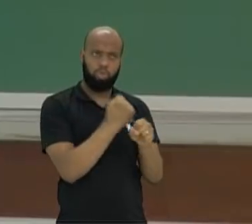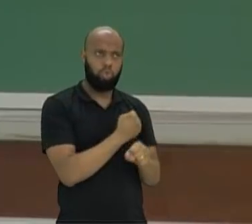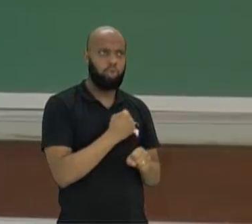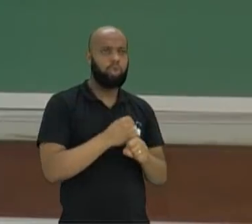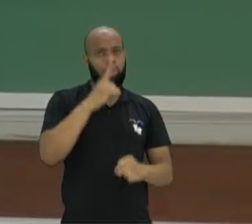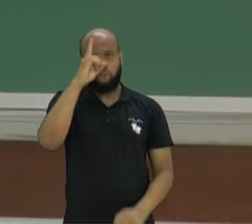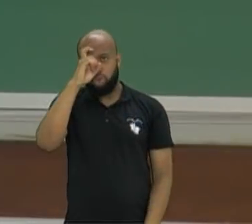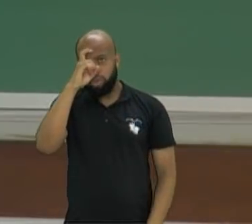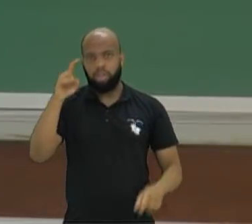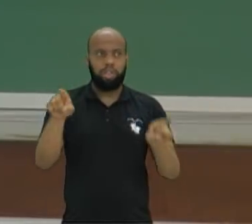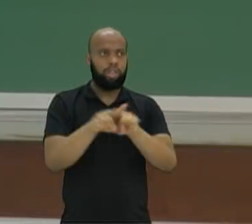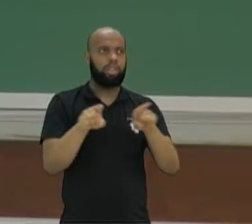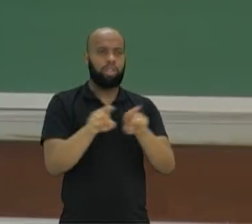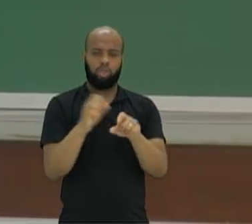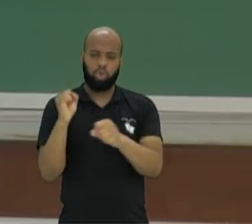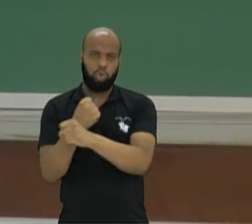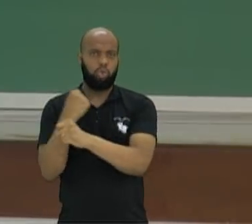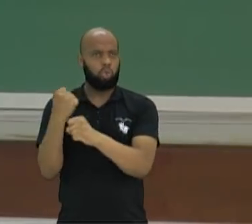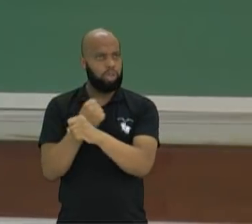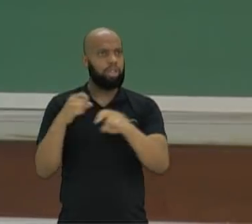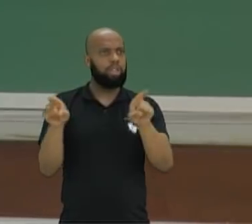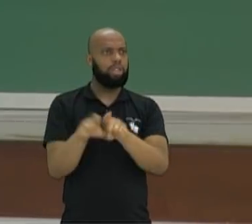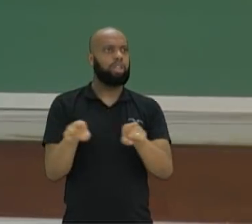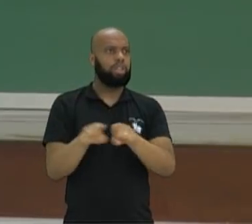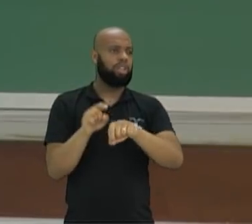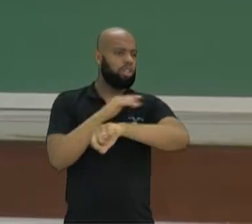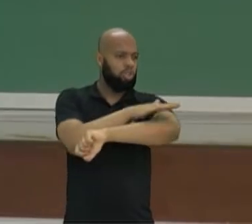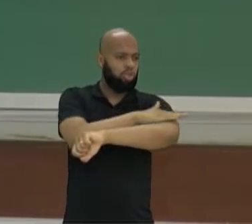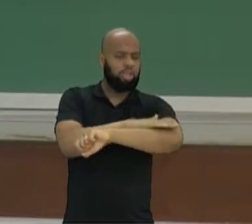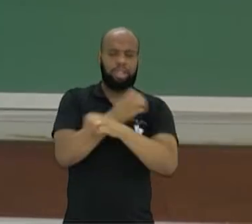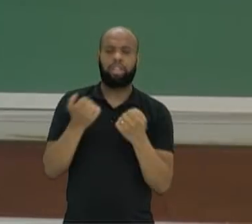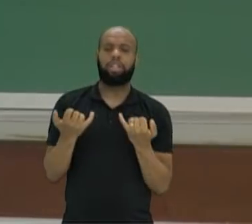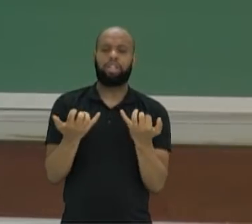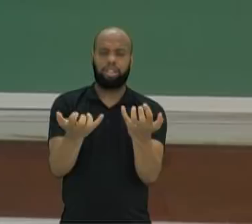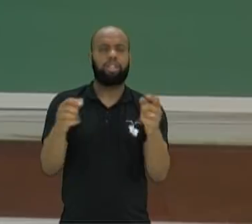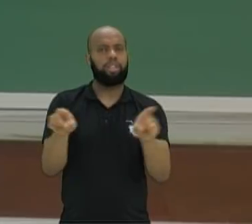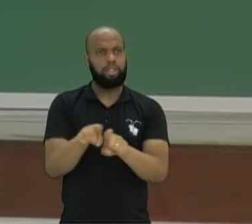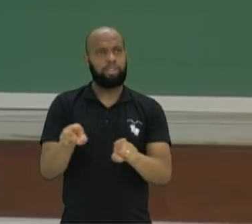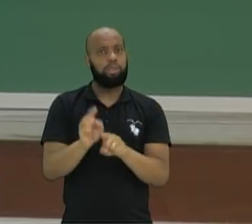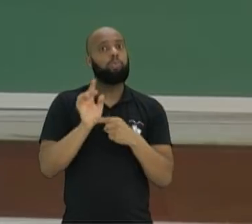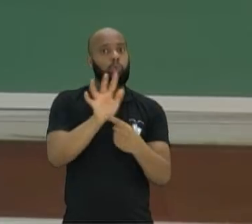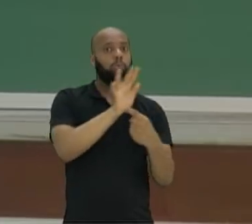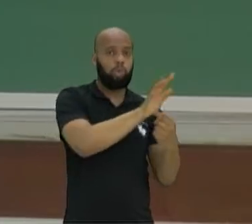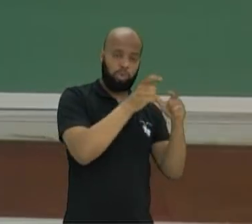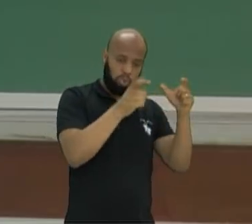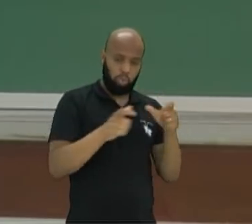construído também esse jardim botânico, não sei o quê, eles vão dando pontos de origem, inclusive, holandesa.